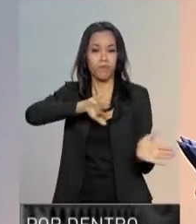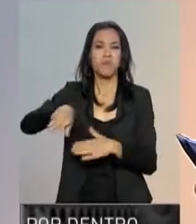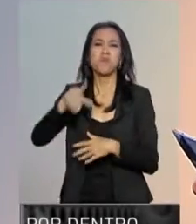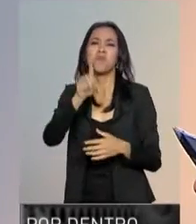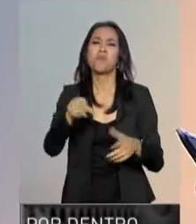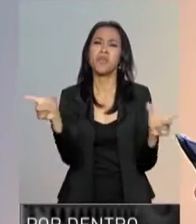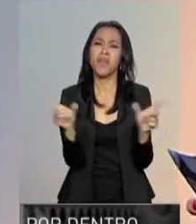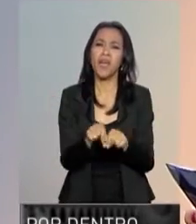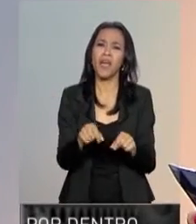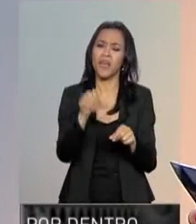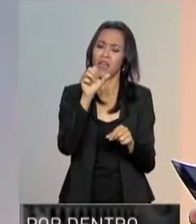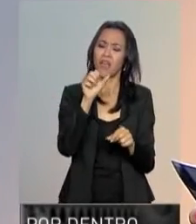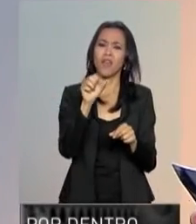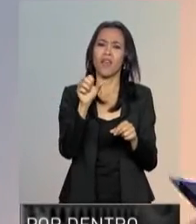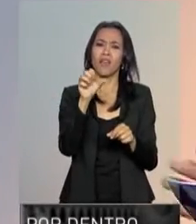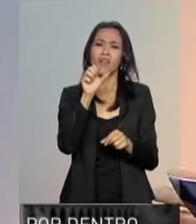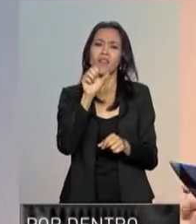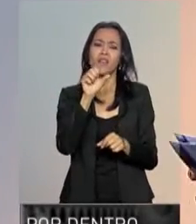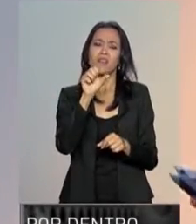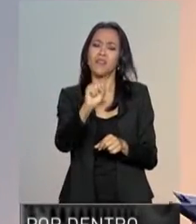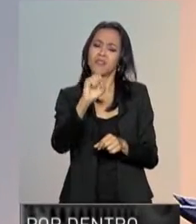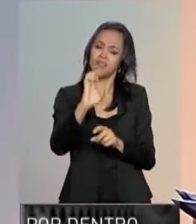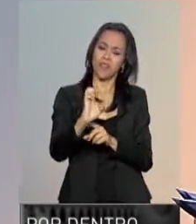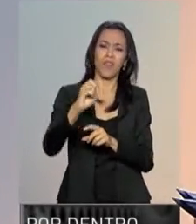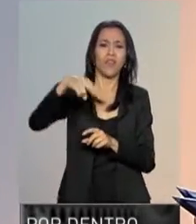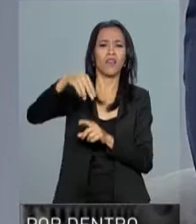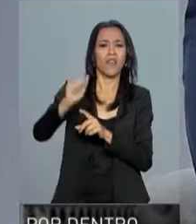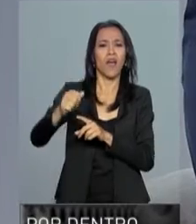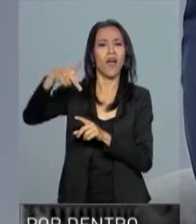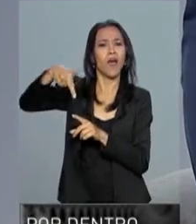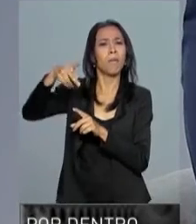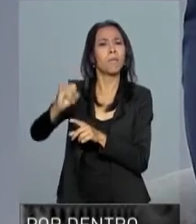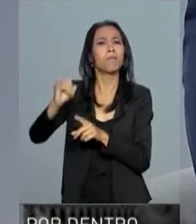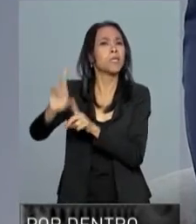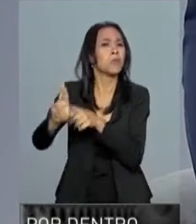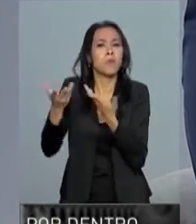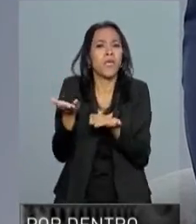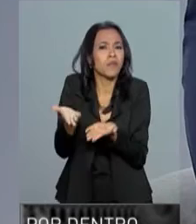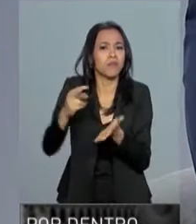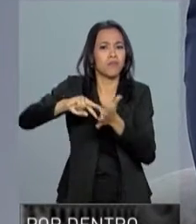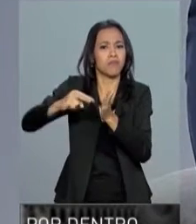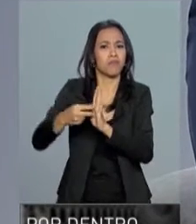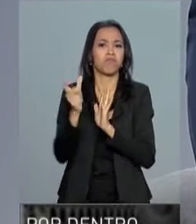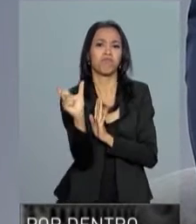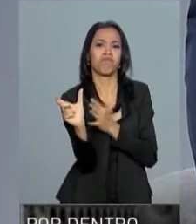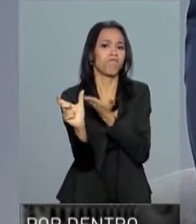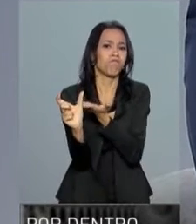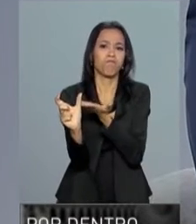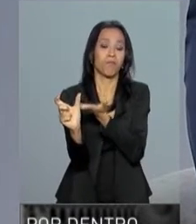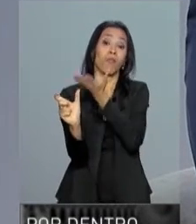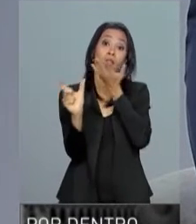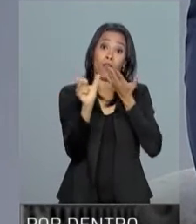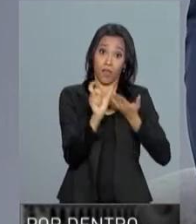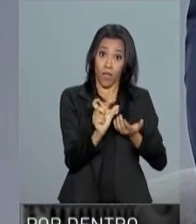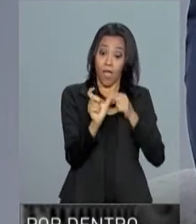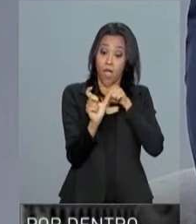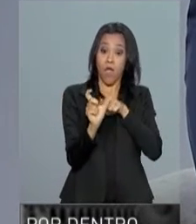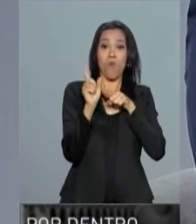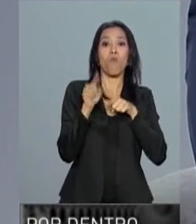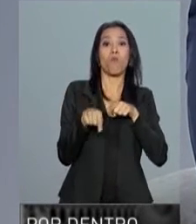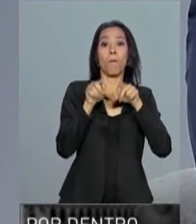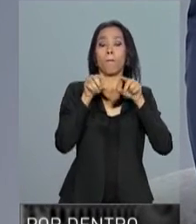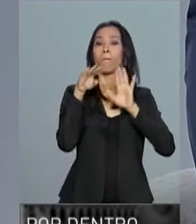sinapi Sistema Nacional de promoção da Igualdade racial como é que funciona também o nosso o nosso grande